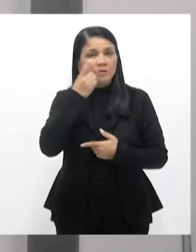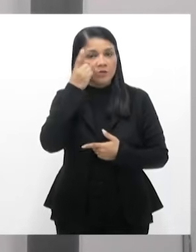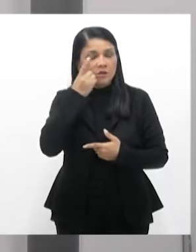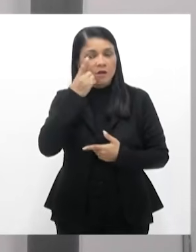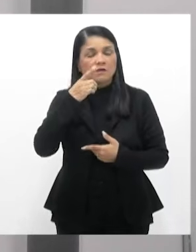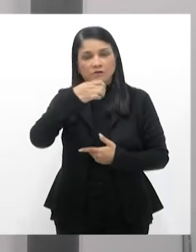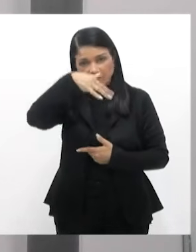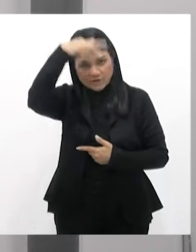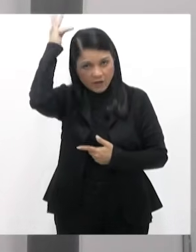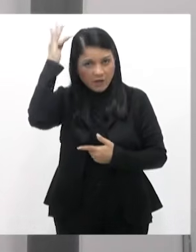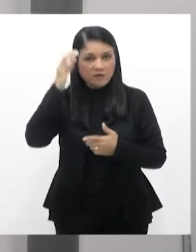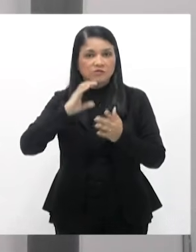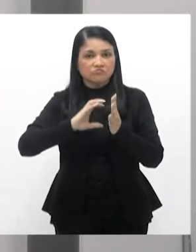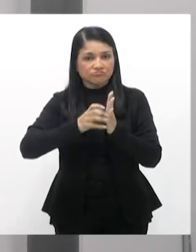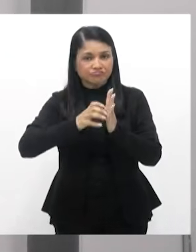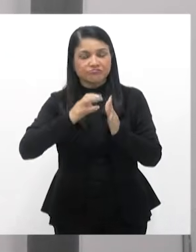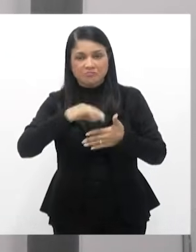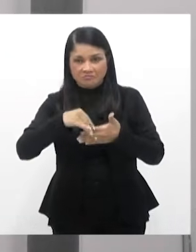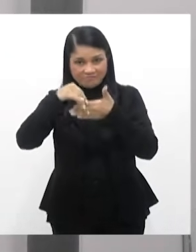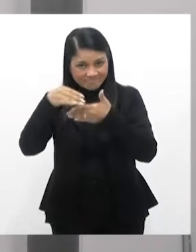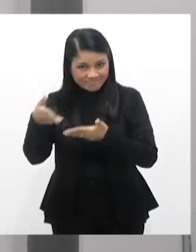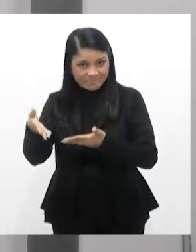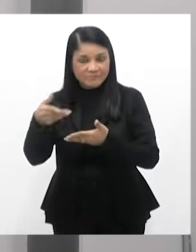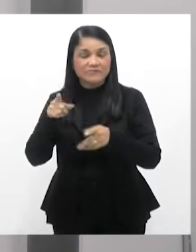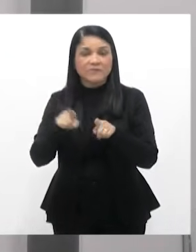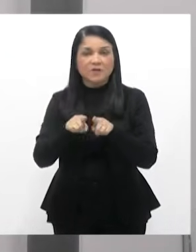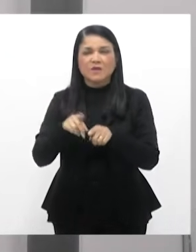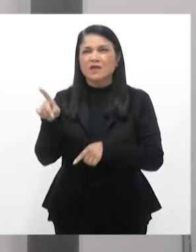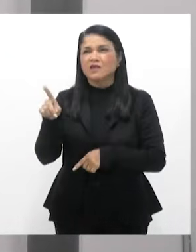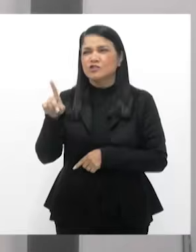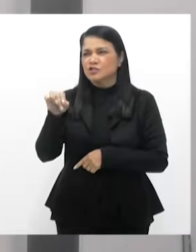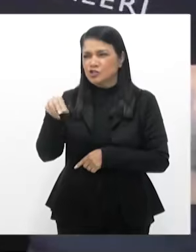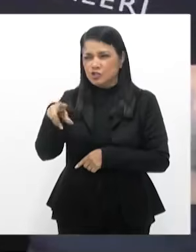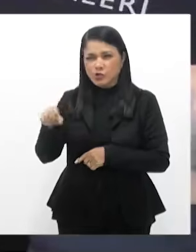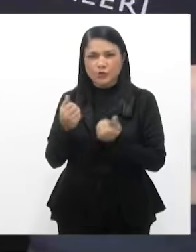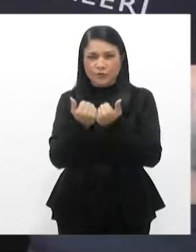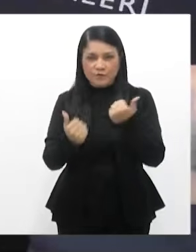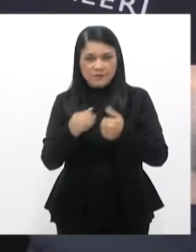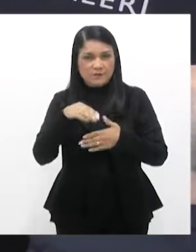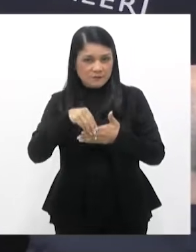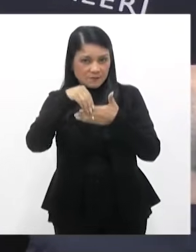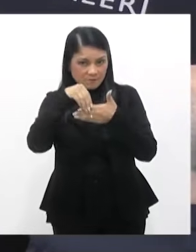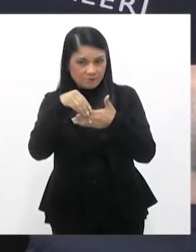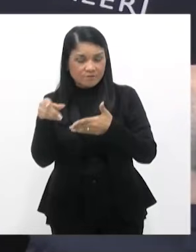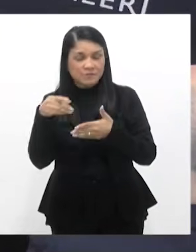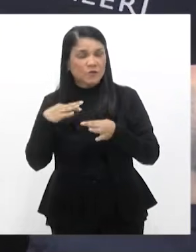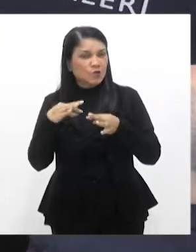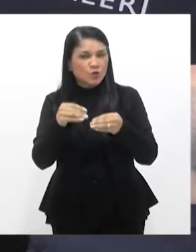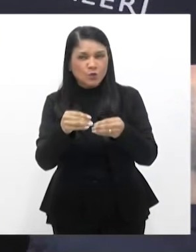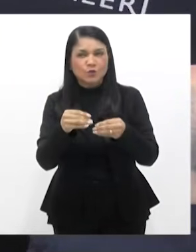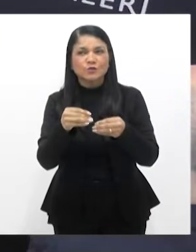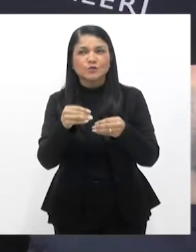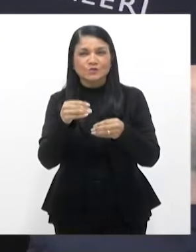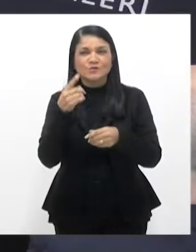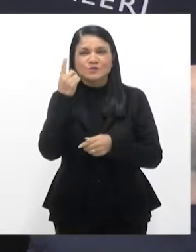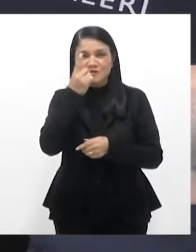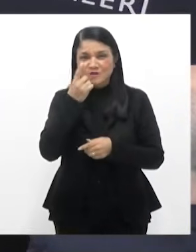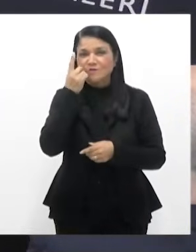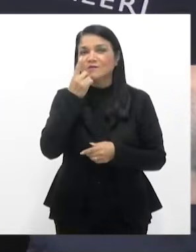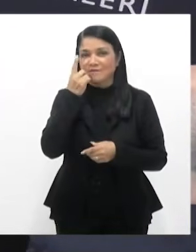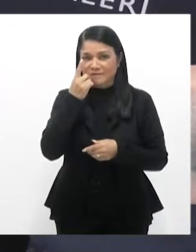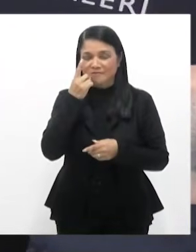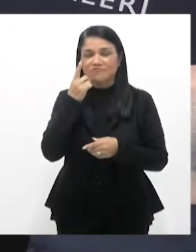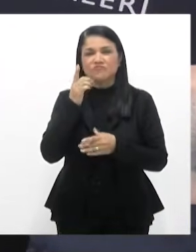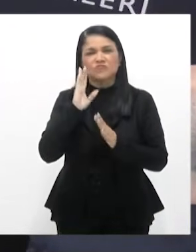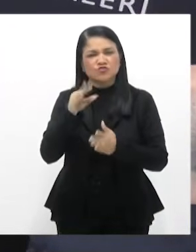deputado Dino foi líder ou vice-líder. Vice-líder. Enfim, todos aqui... A bancada é muito grande. Todos